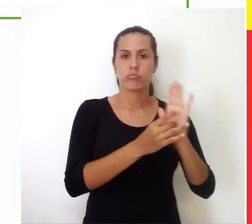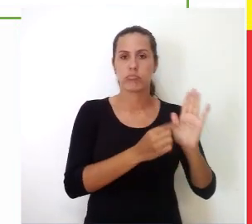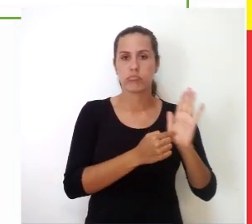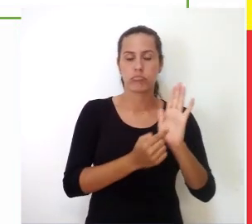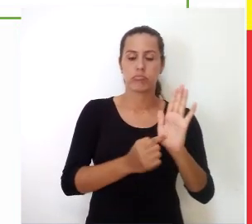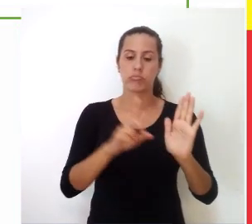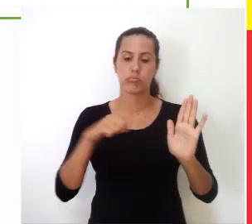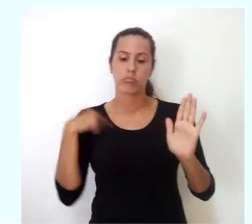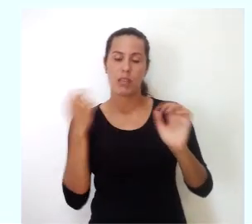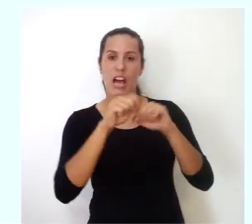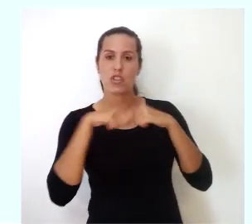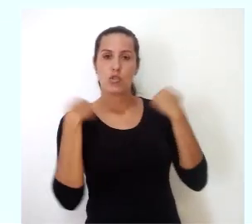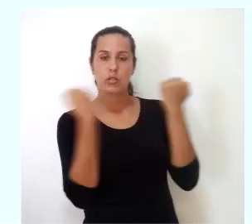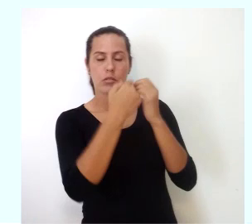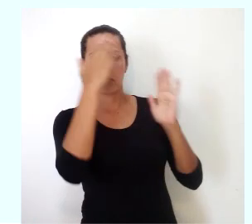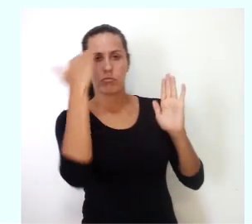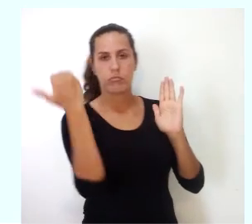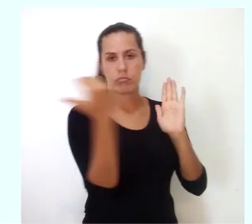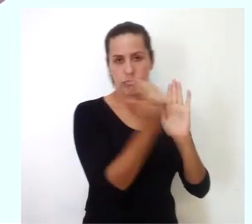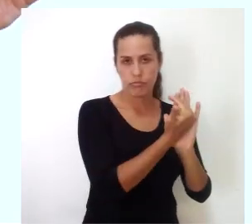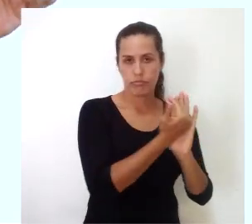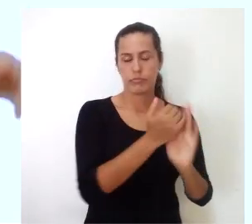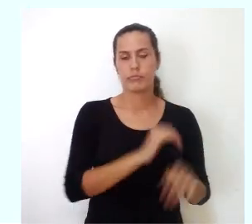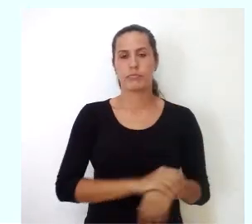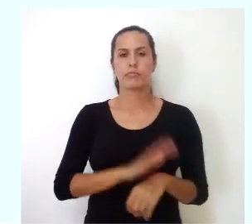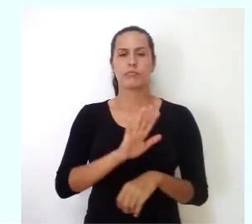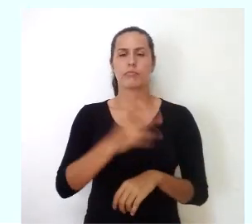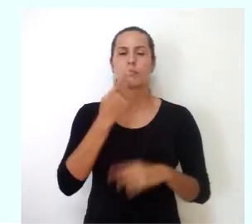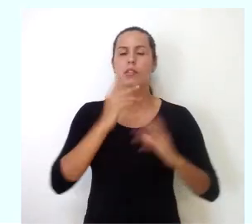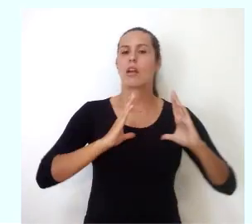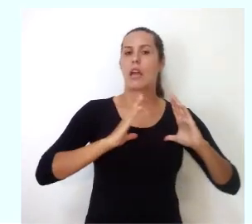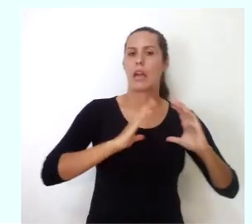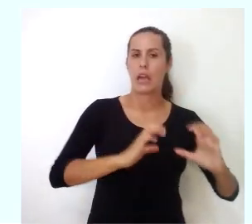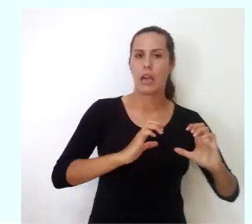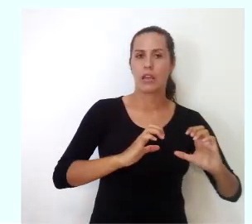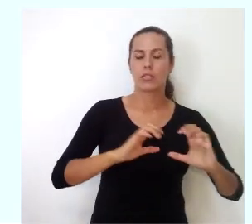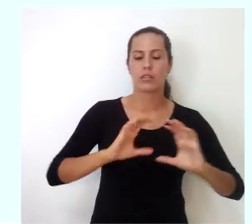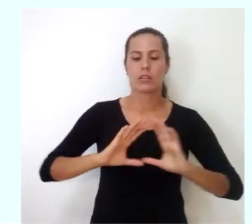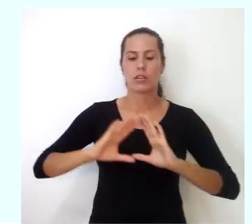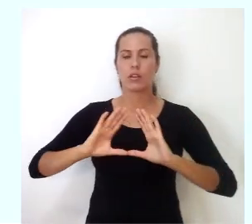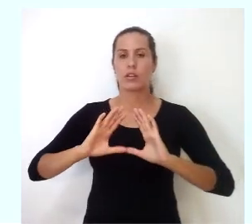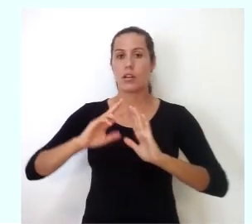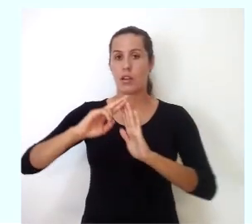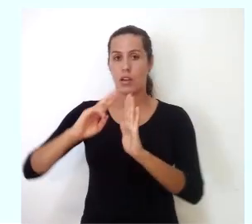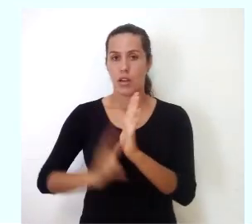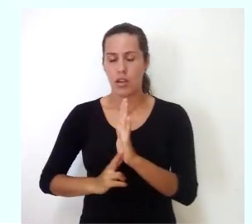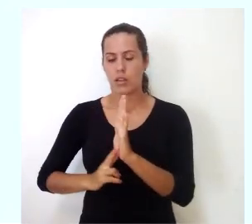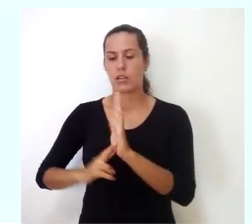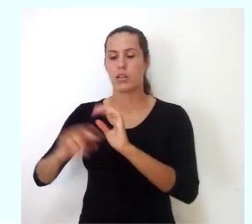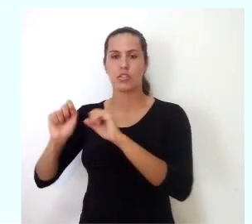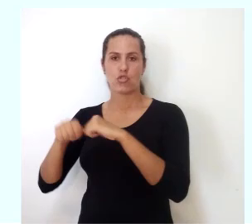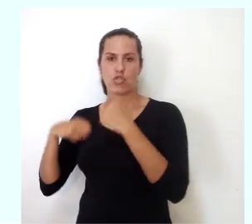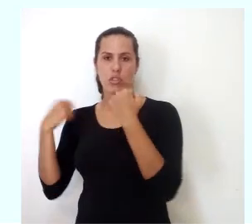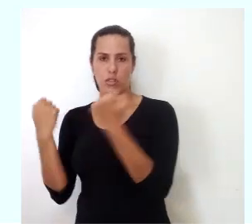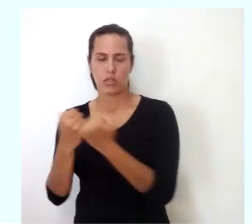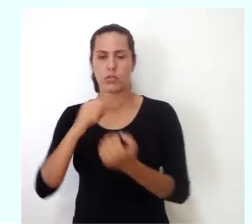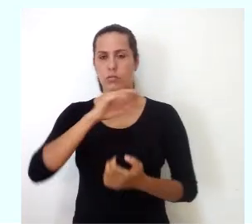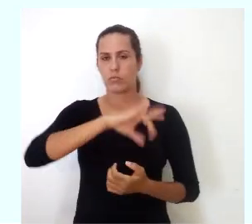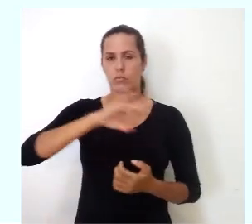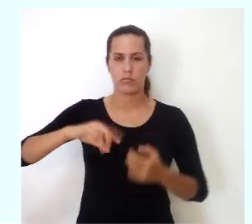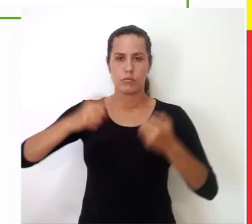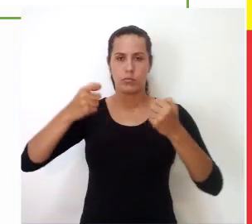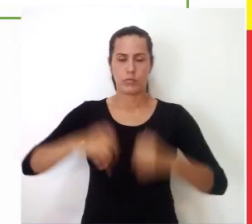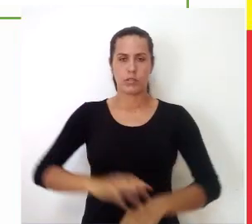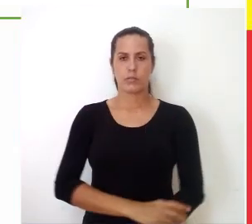Então, mais uma vez, estou ratificando. Ética, norma, sociedade, certo? Vamos lá aqui. Eu